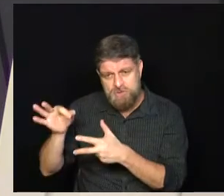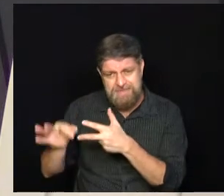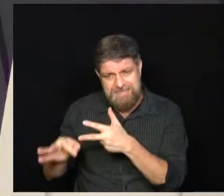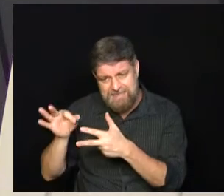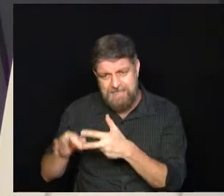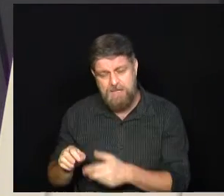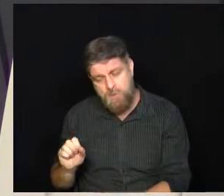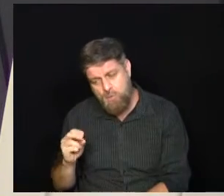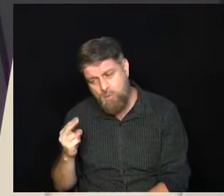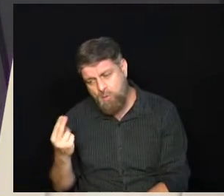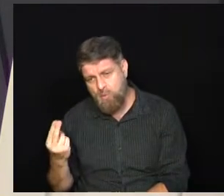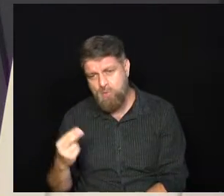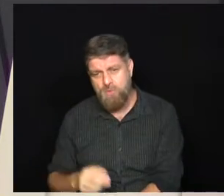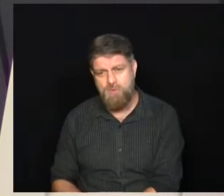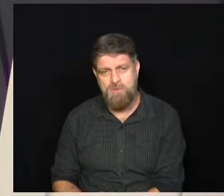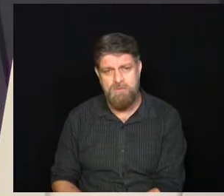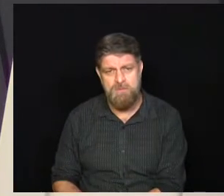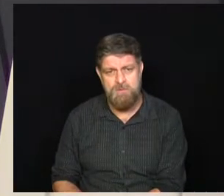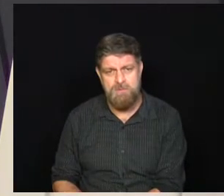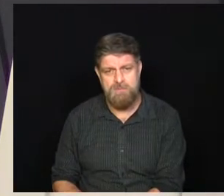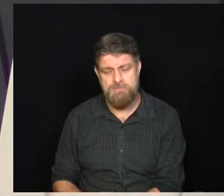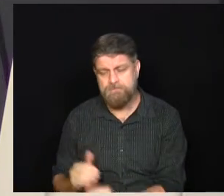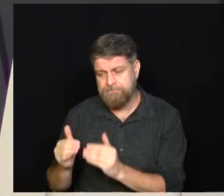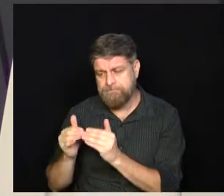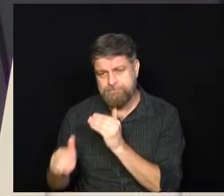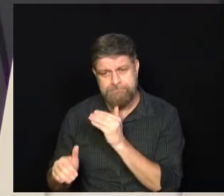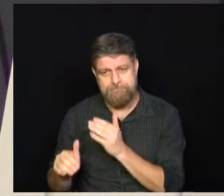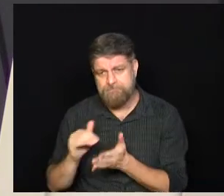de não concordância da